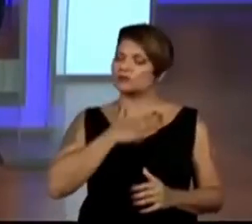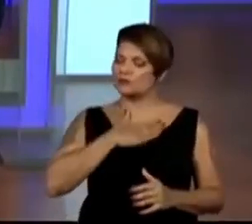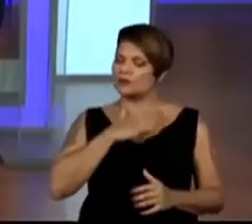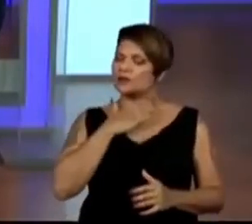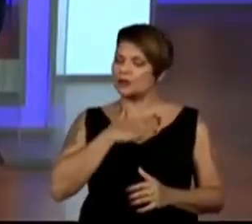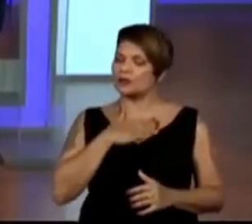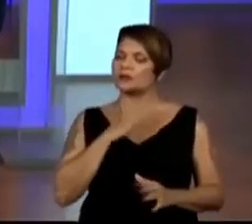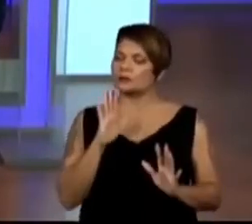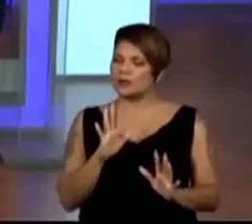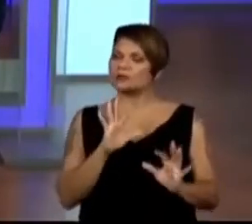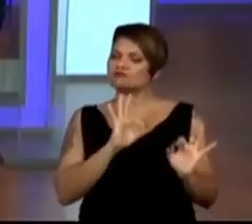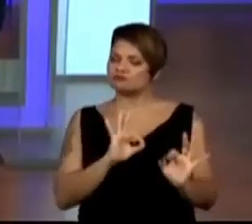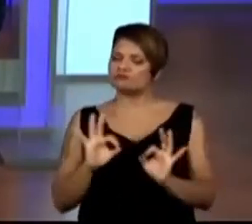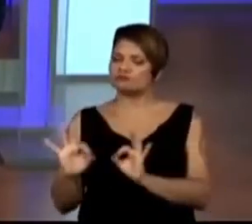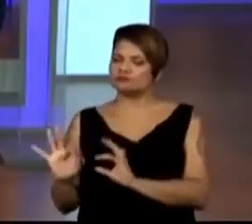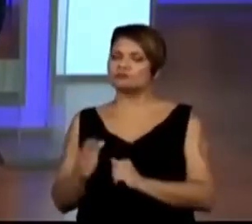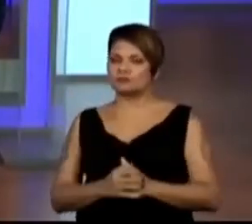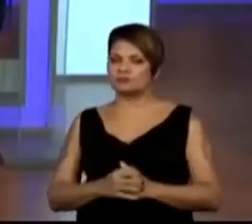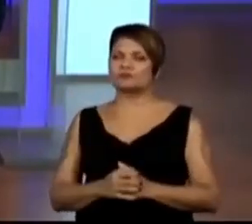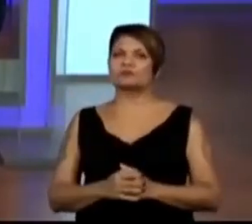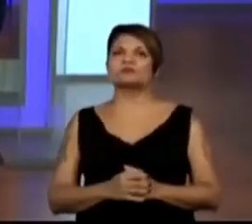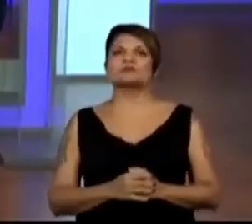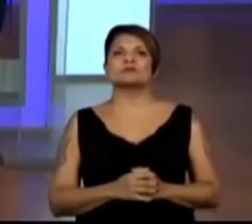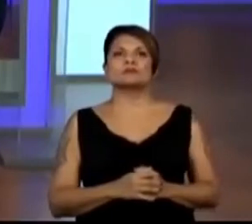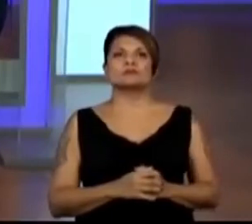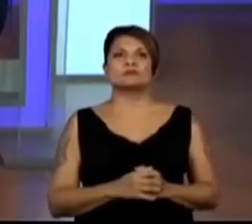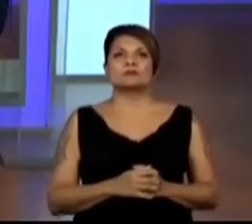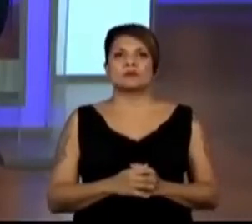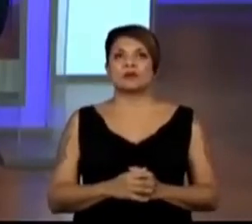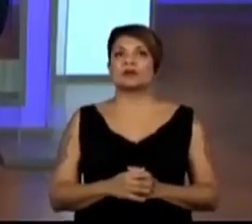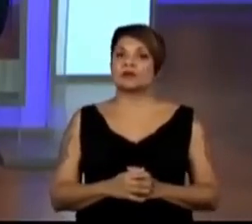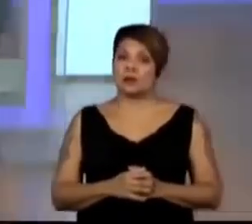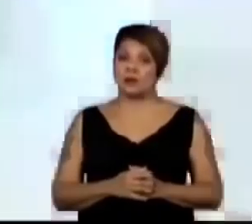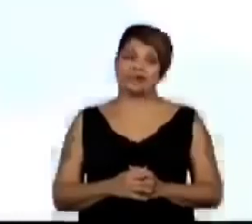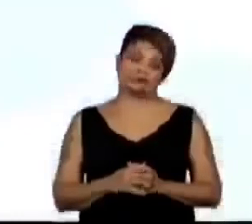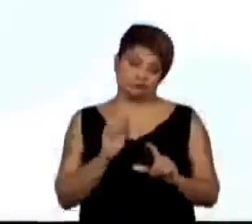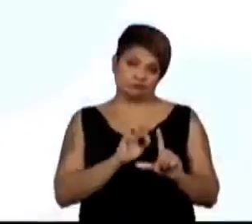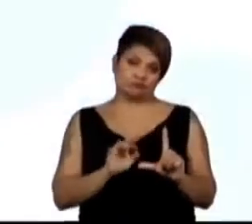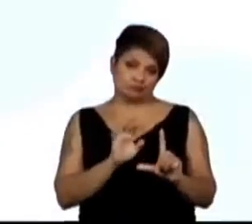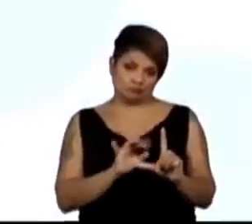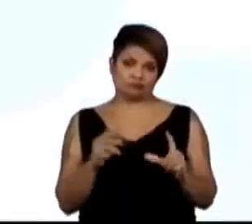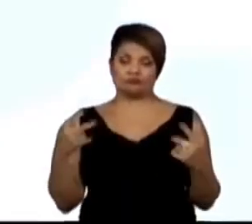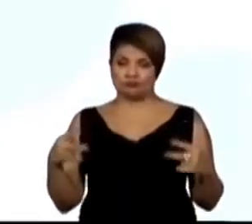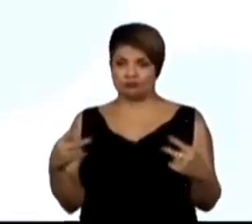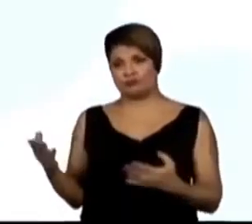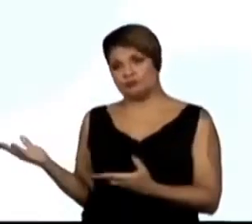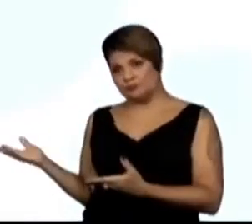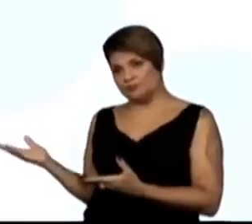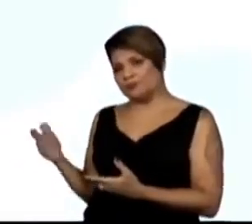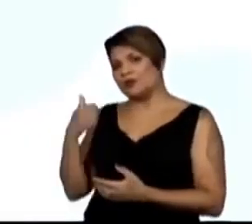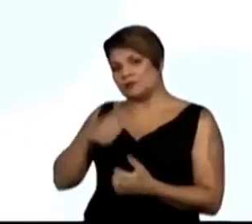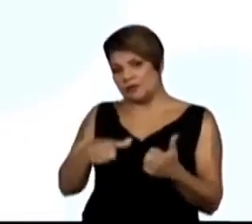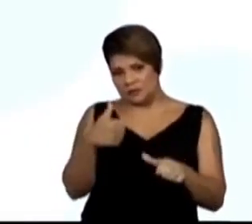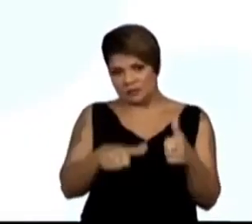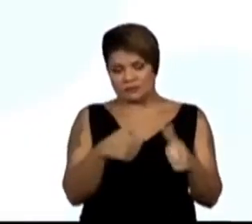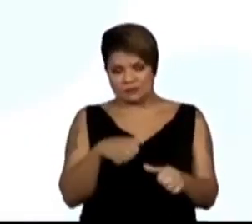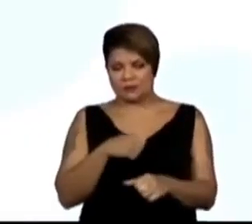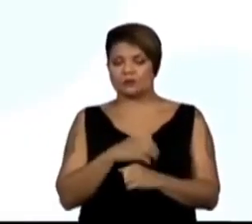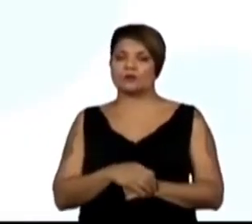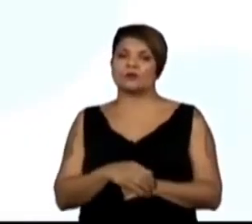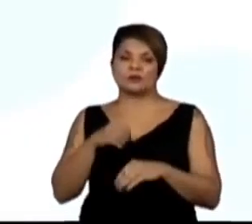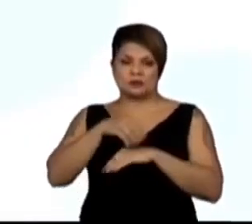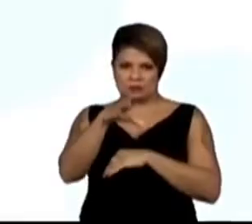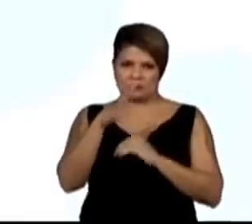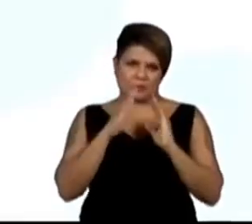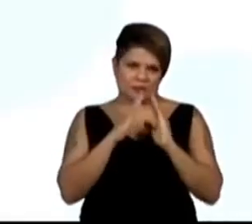feito. Mesmo no desafio, amanhã a gente faz junto. Está aqui nossa avaliação. O desafio a gente pensa junto. Eu ia deixar para casa, mas não